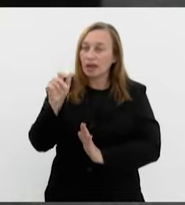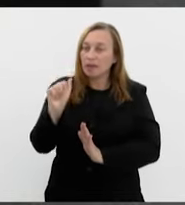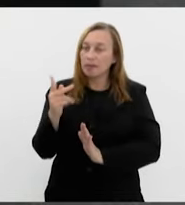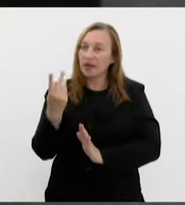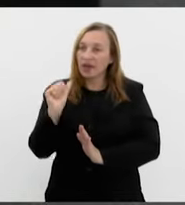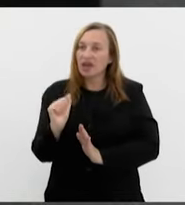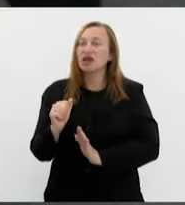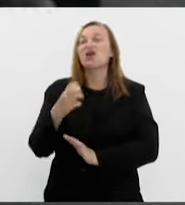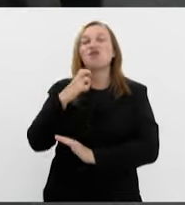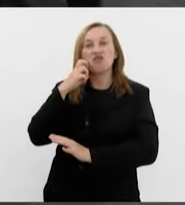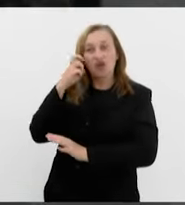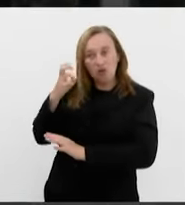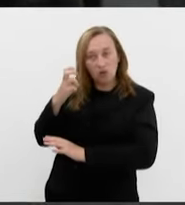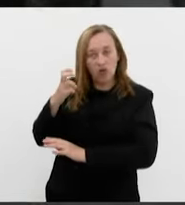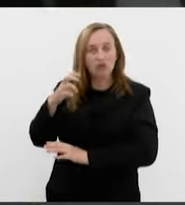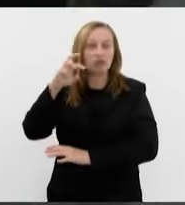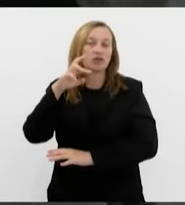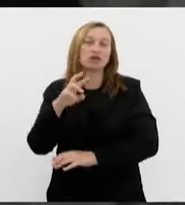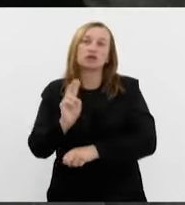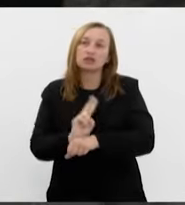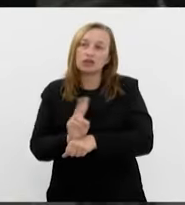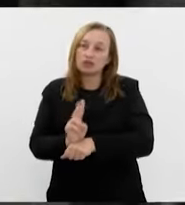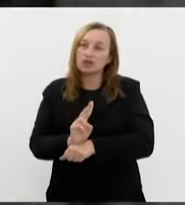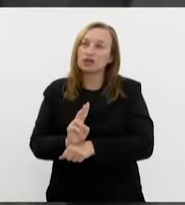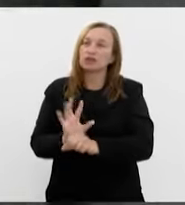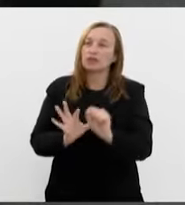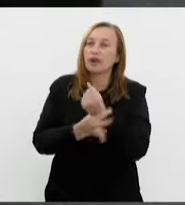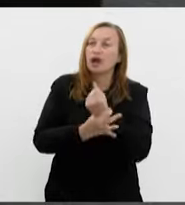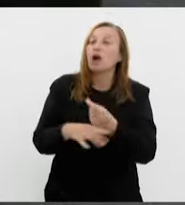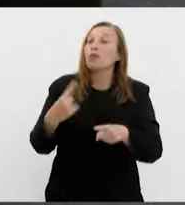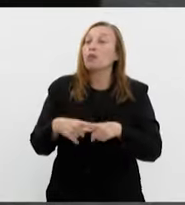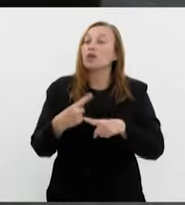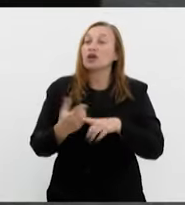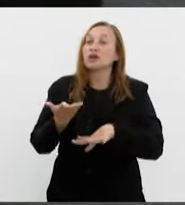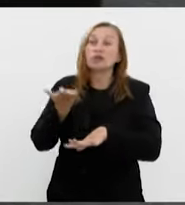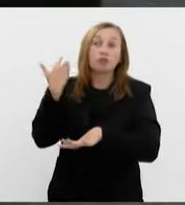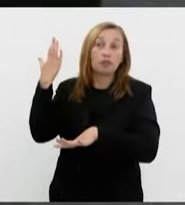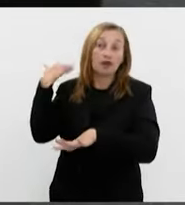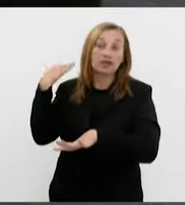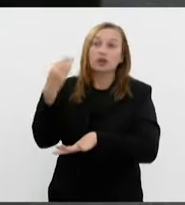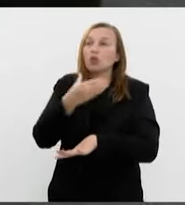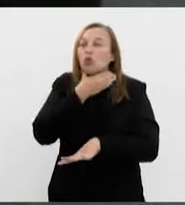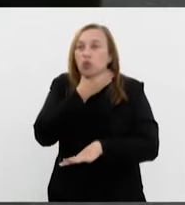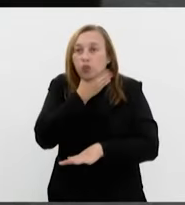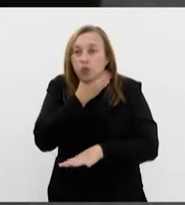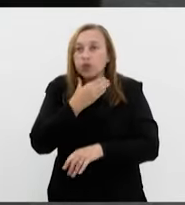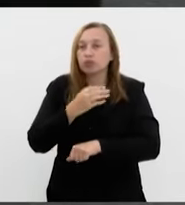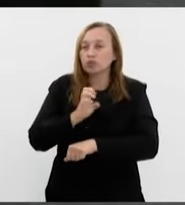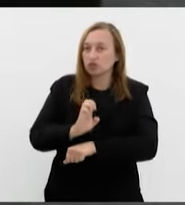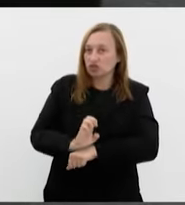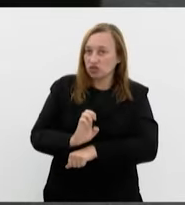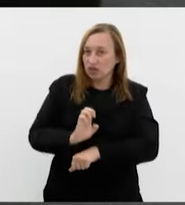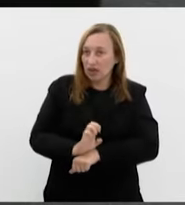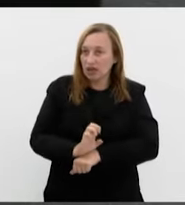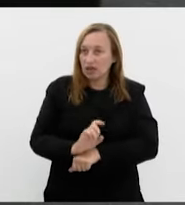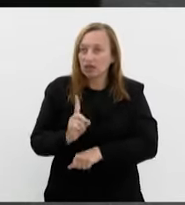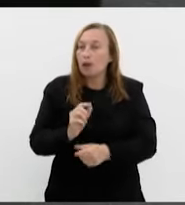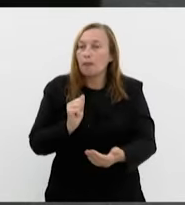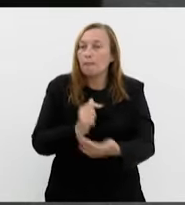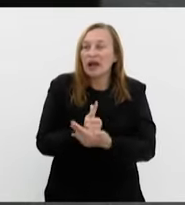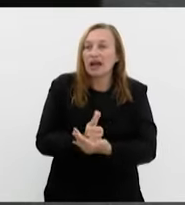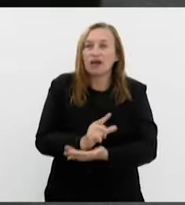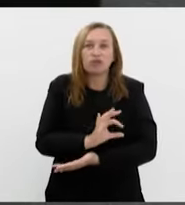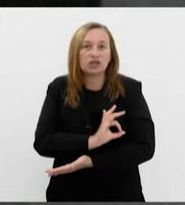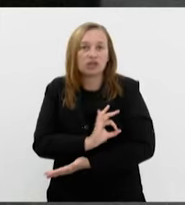programa Segurança Presente, porque na época que o Estado passou a sua maior crise, não pagava